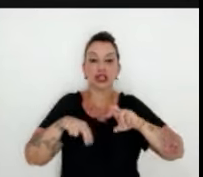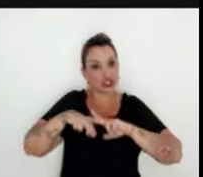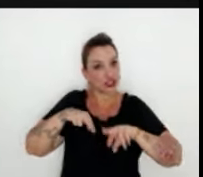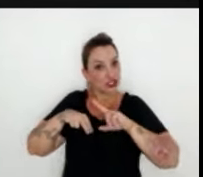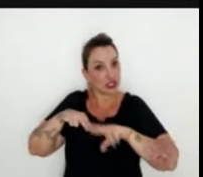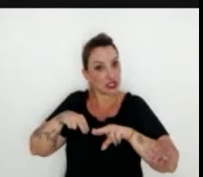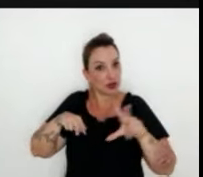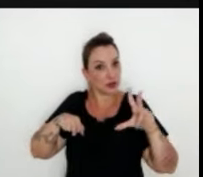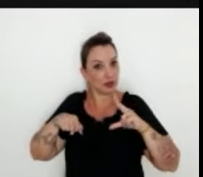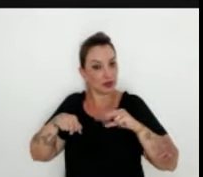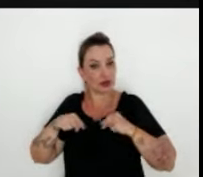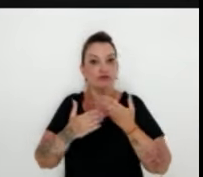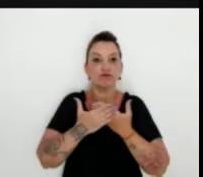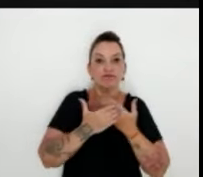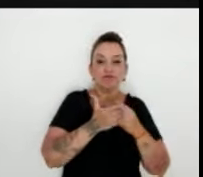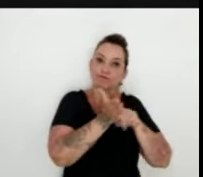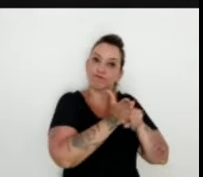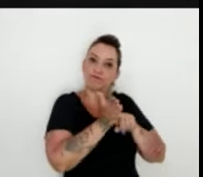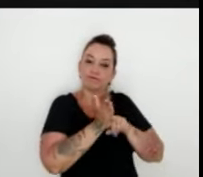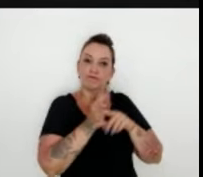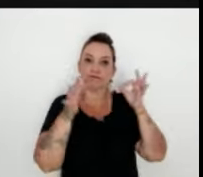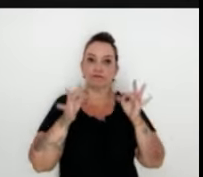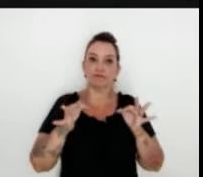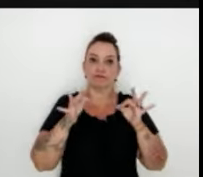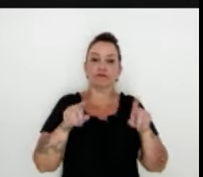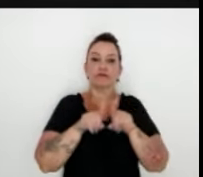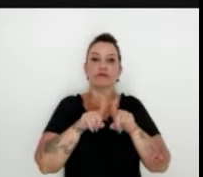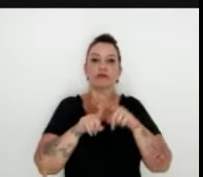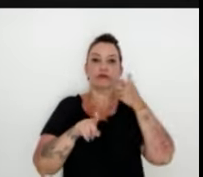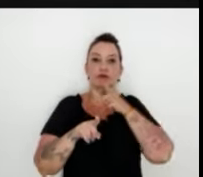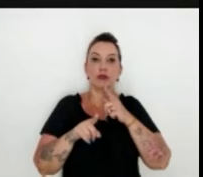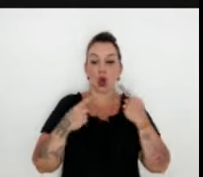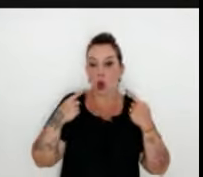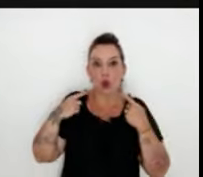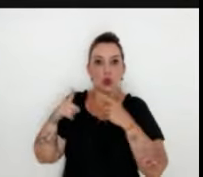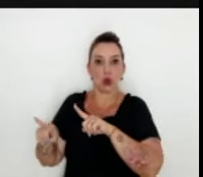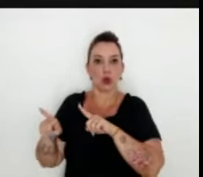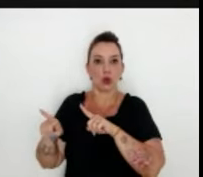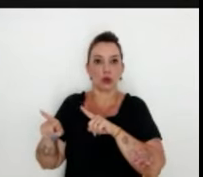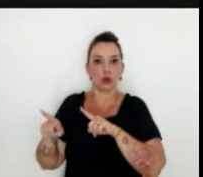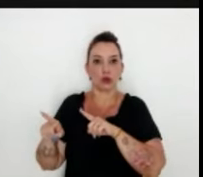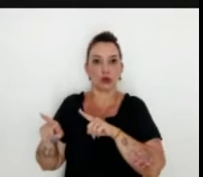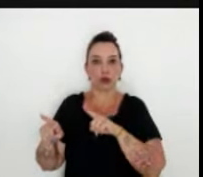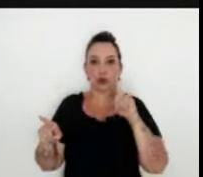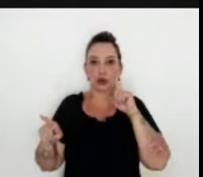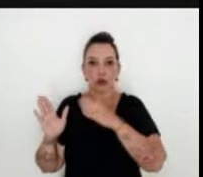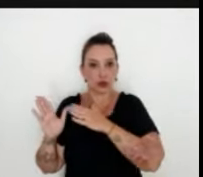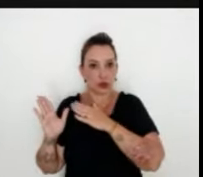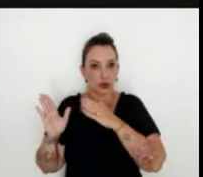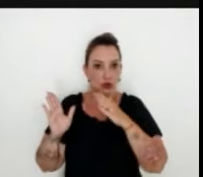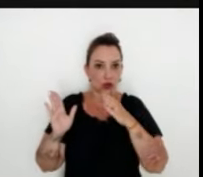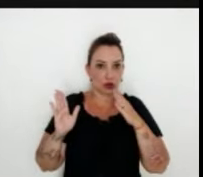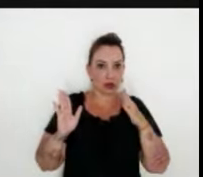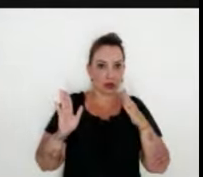ser estudadas e compreendidas até para poder ser combatidas. Nos dias correntes, dada a emergência